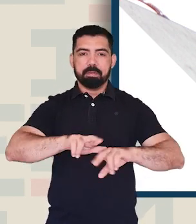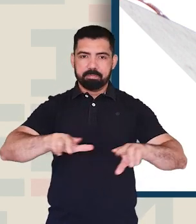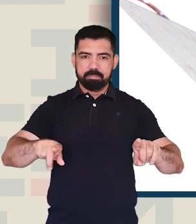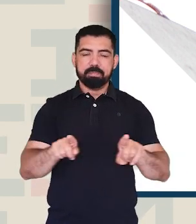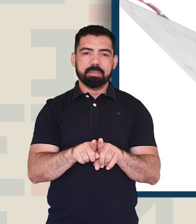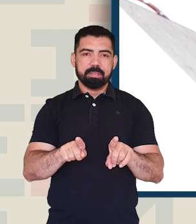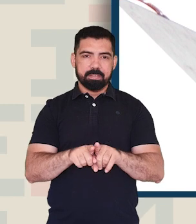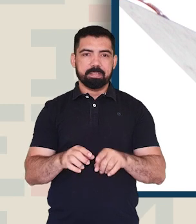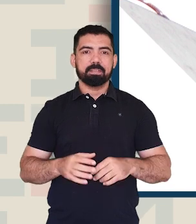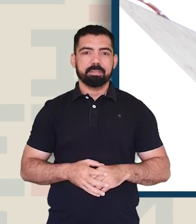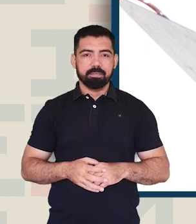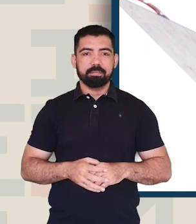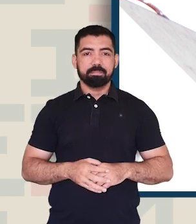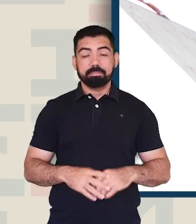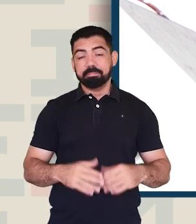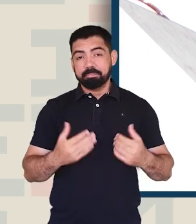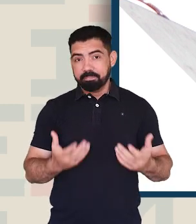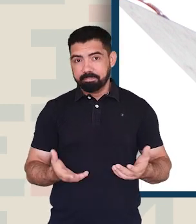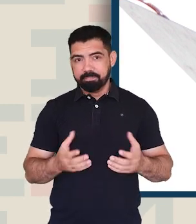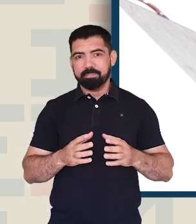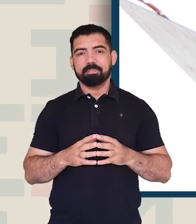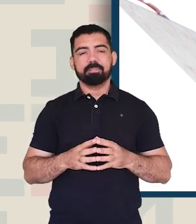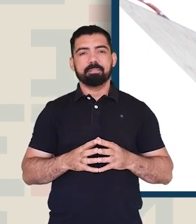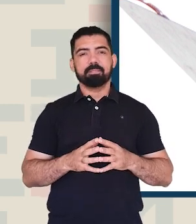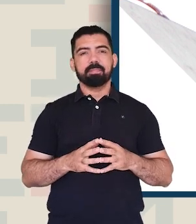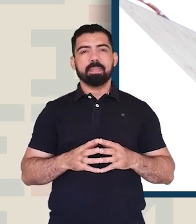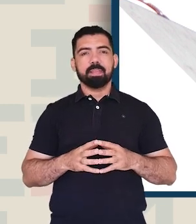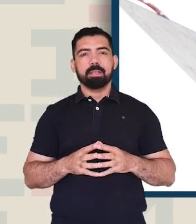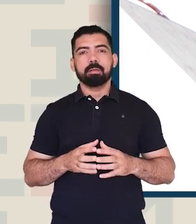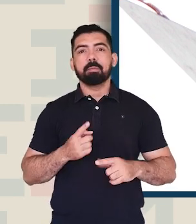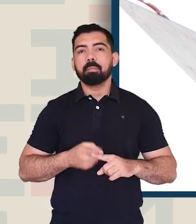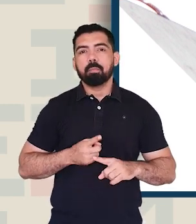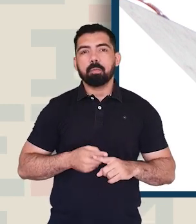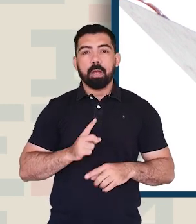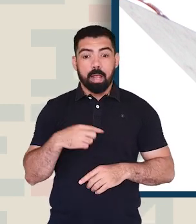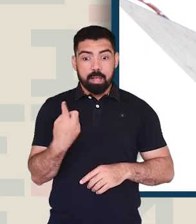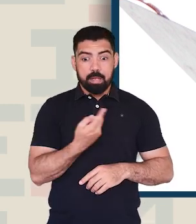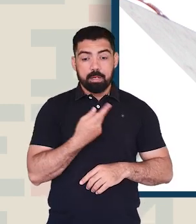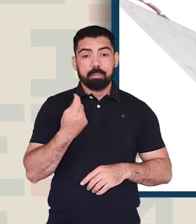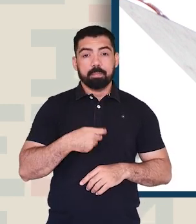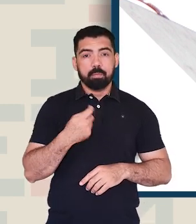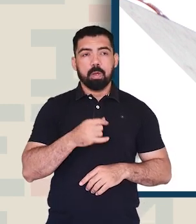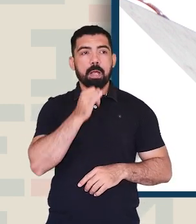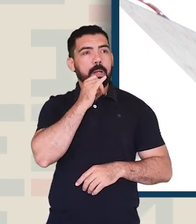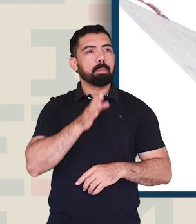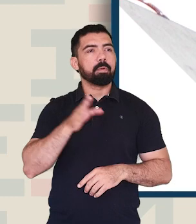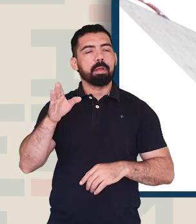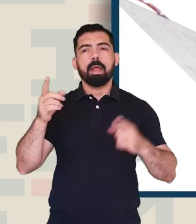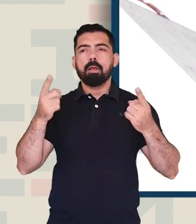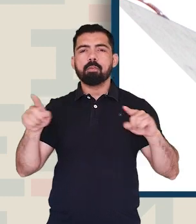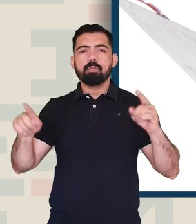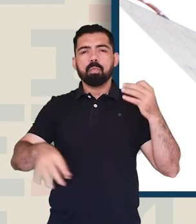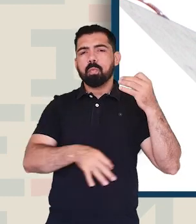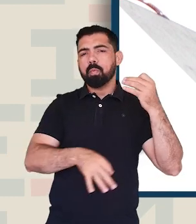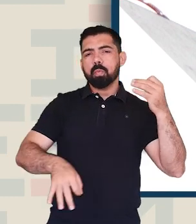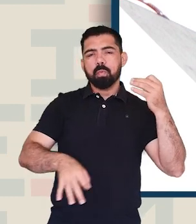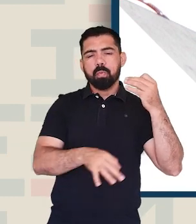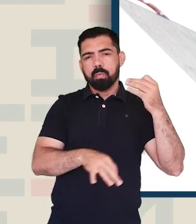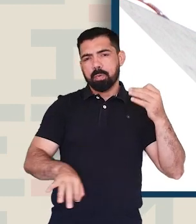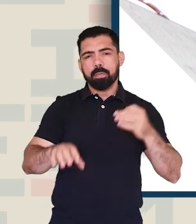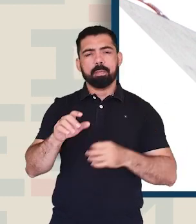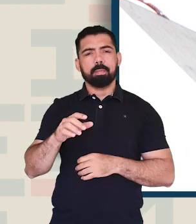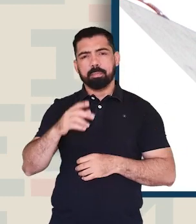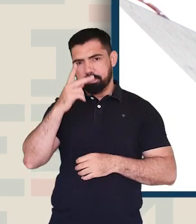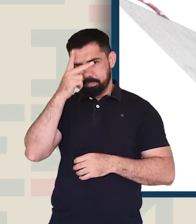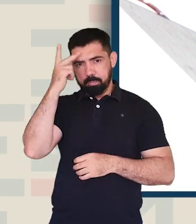plataformas, né? Então, por que a gente vai para um concerto e ouve uma música do Beethoven,